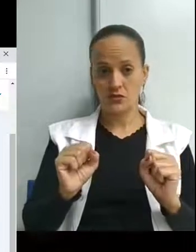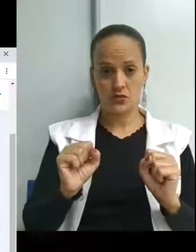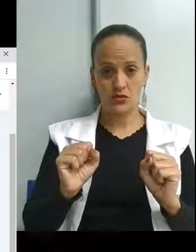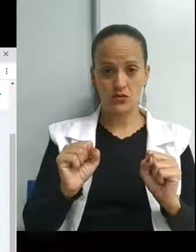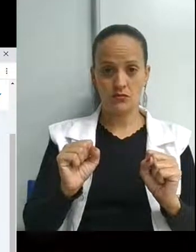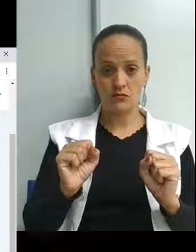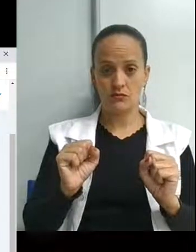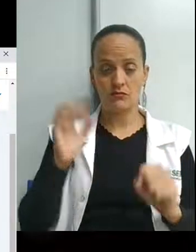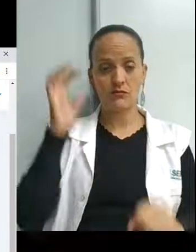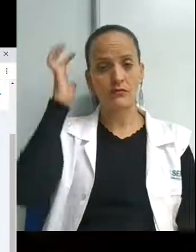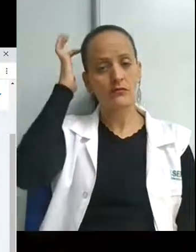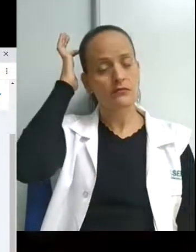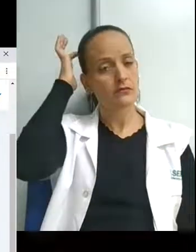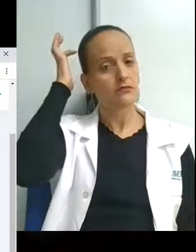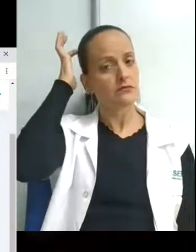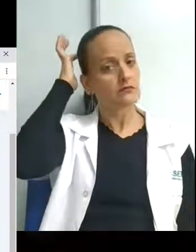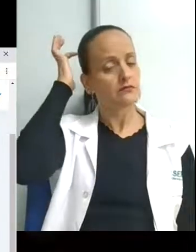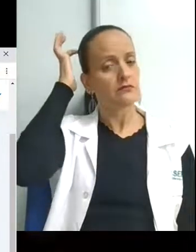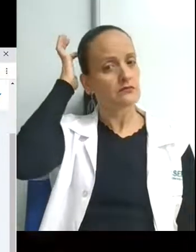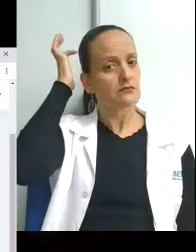Eu não tenho, não. Pode começar.